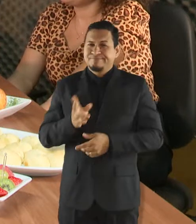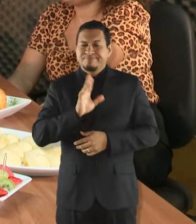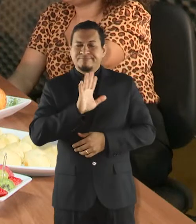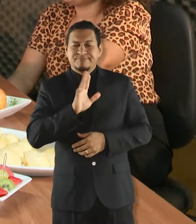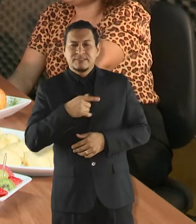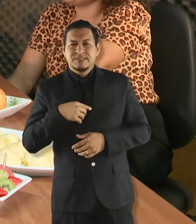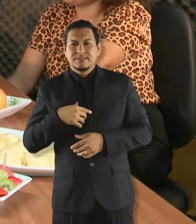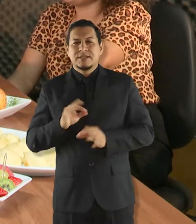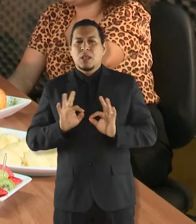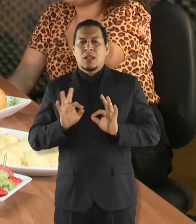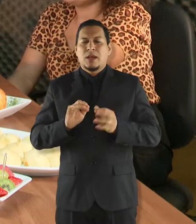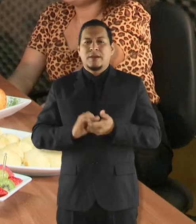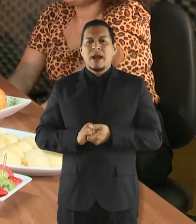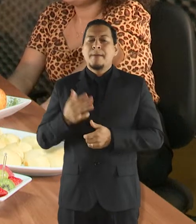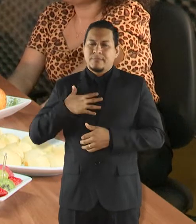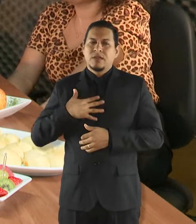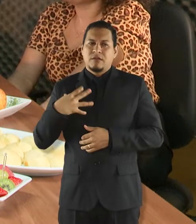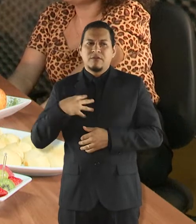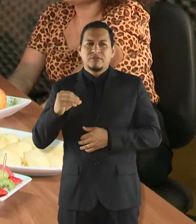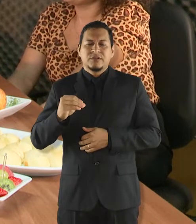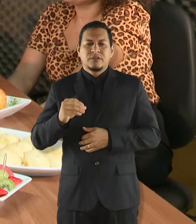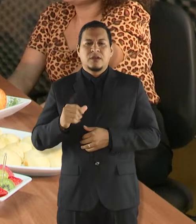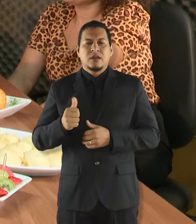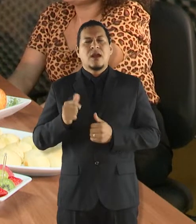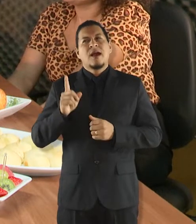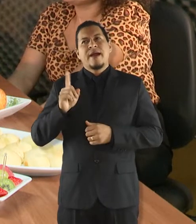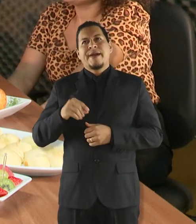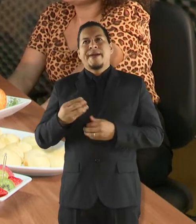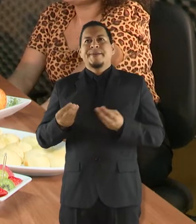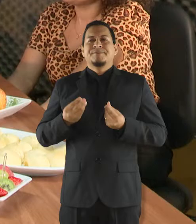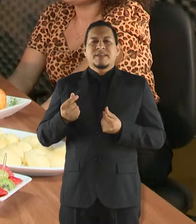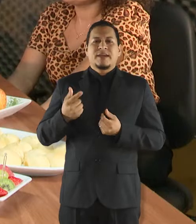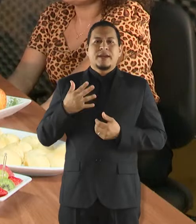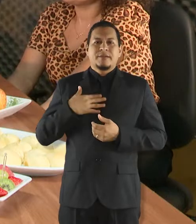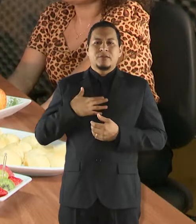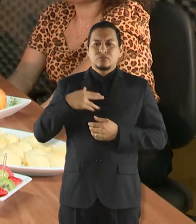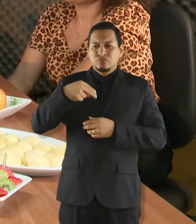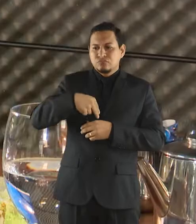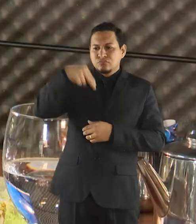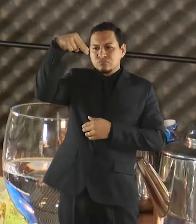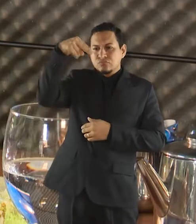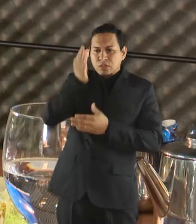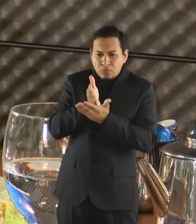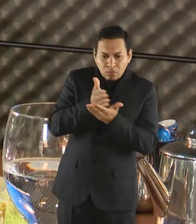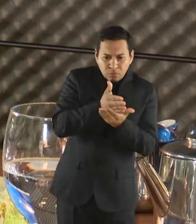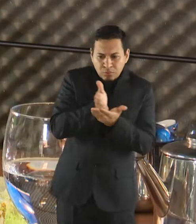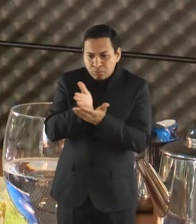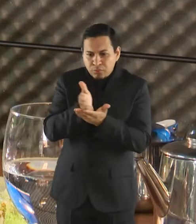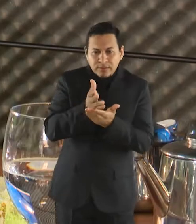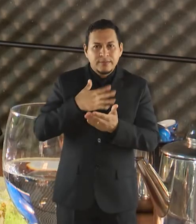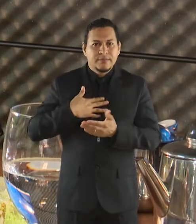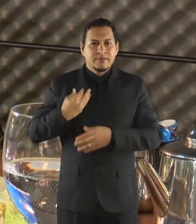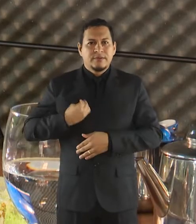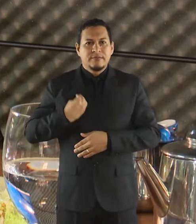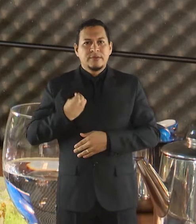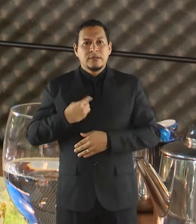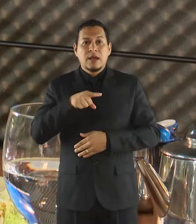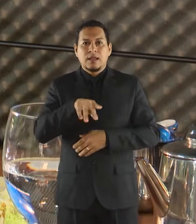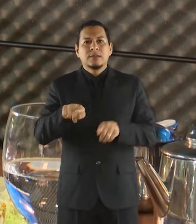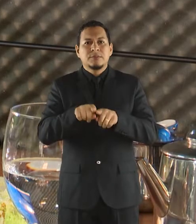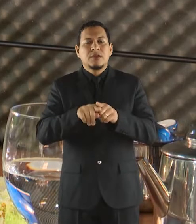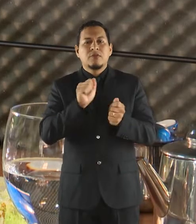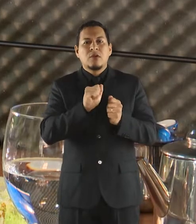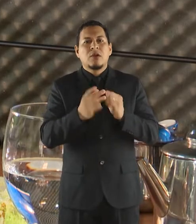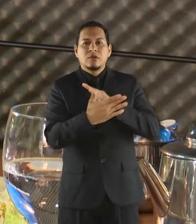Nenhum. Filha muito boa, né? Não, a Suzane é o norte, né? A Suzane foi assim... Também foi a